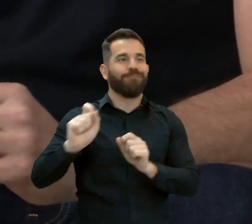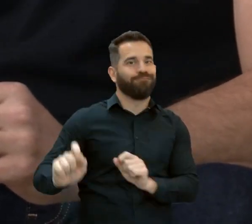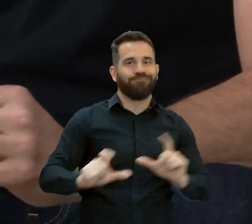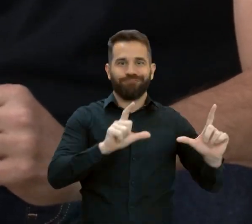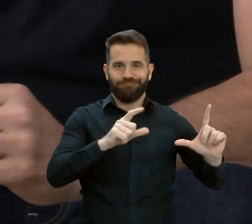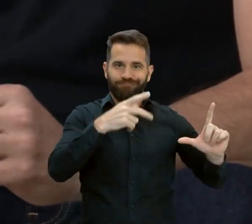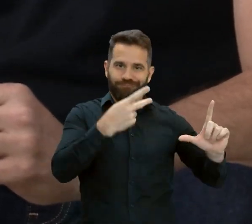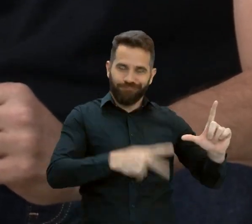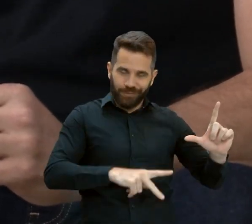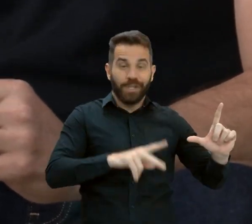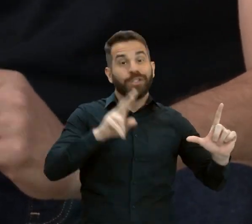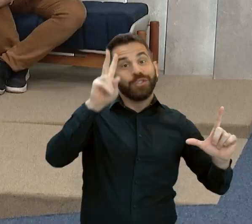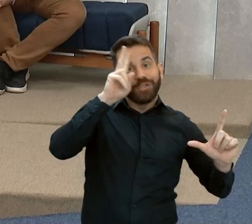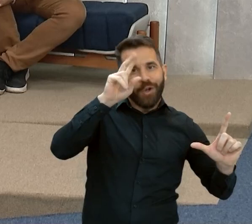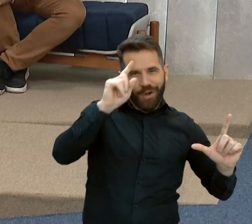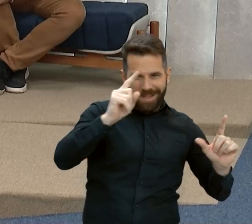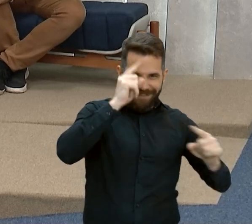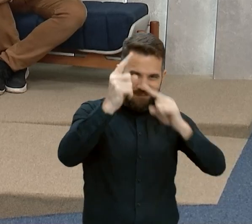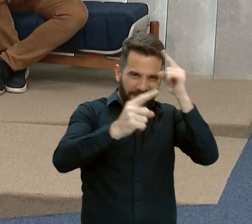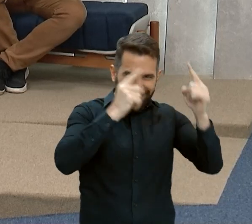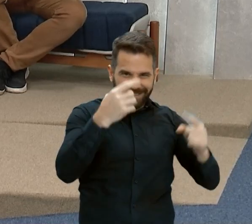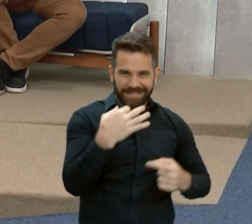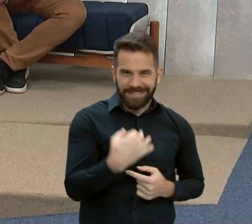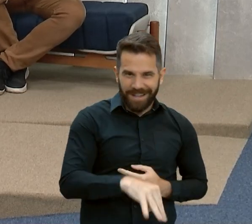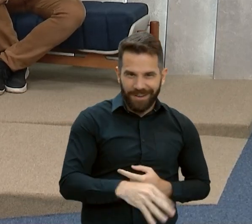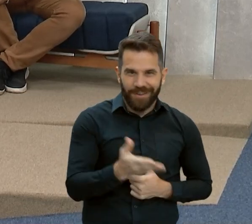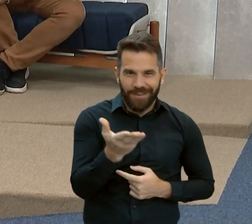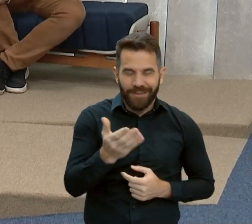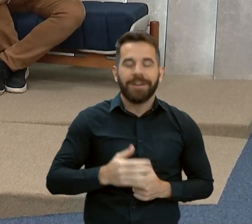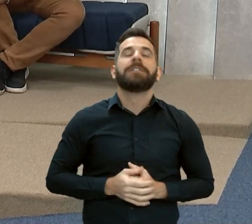da nossa grade de programação. Exatamente, Cássio.